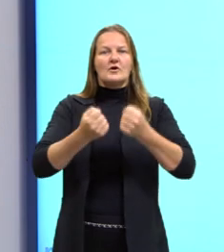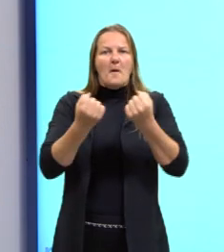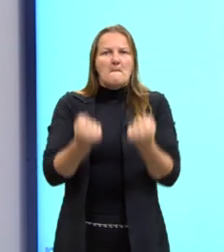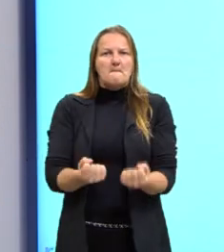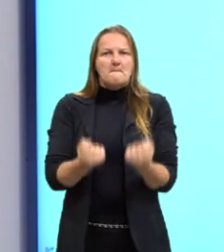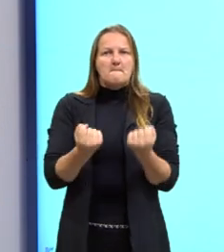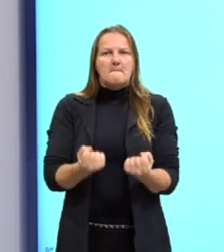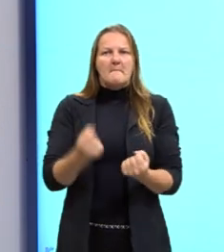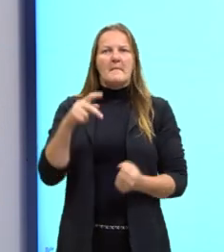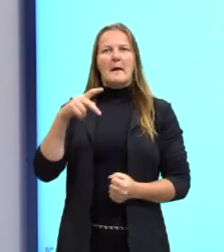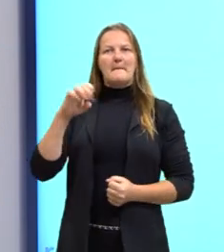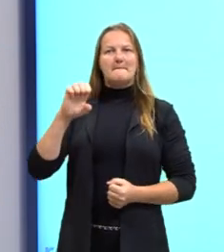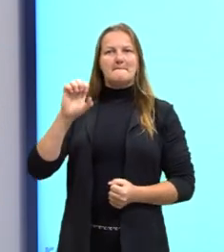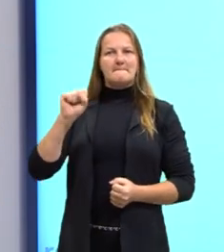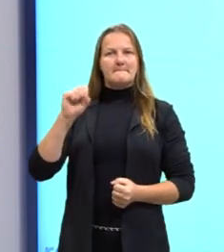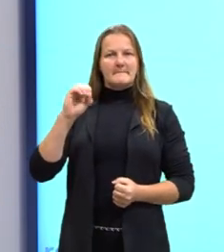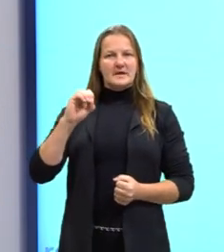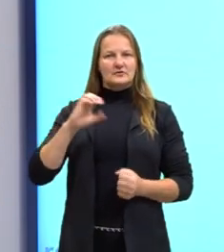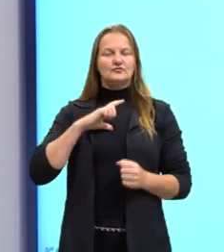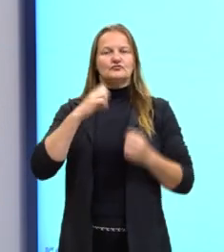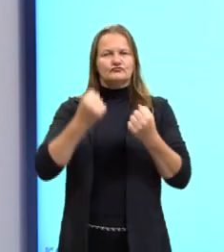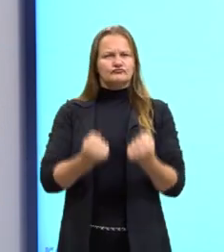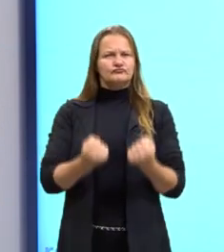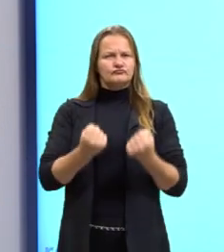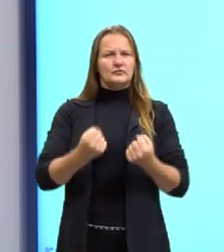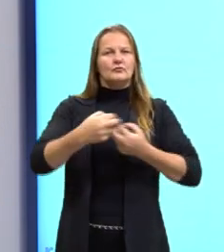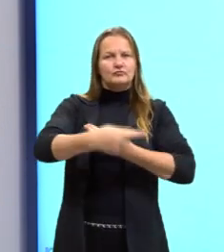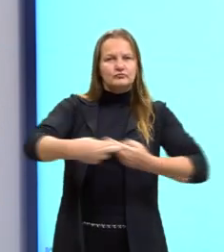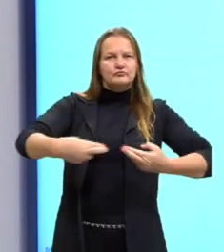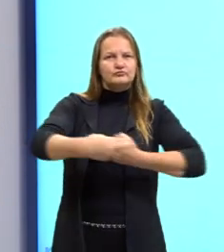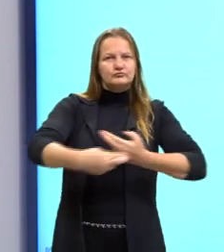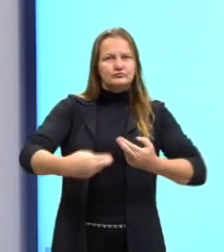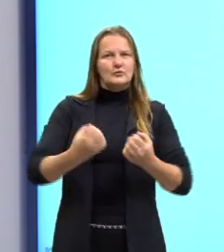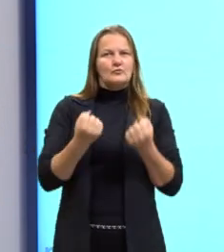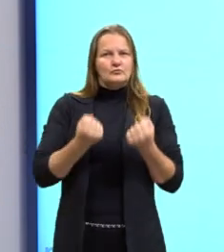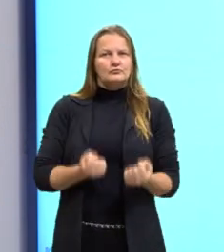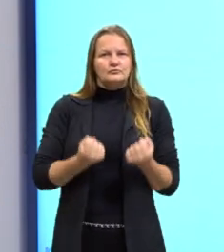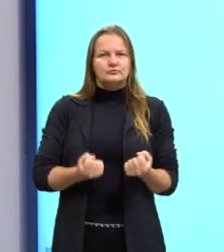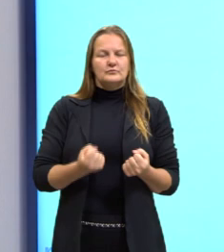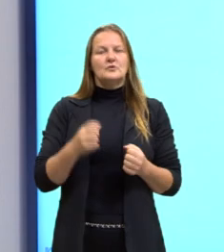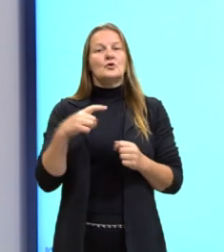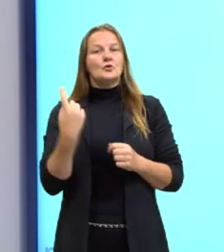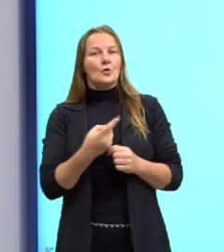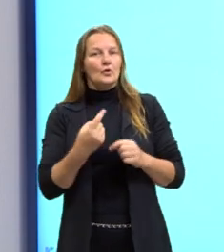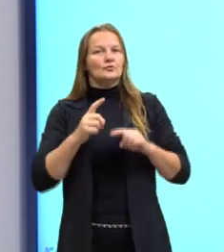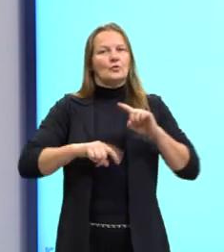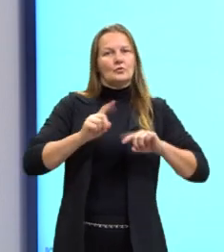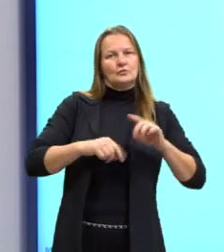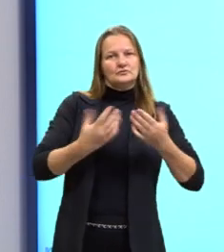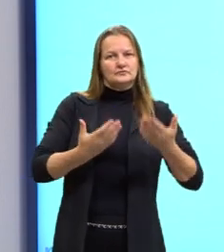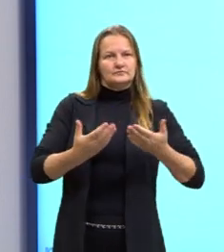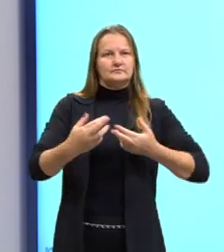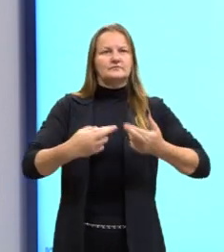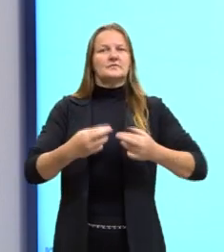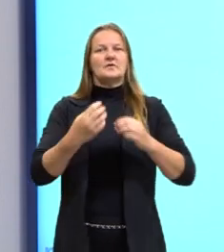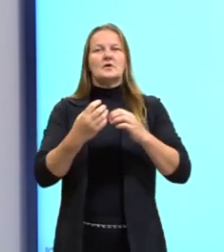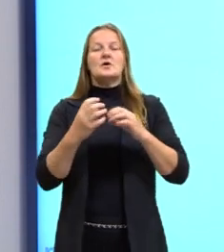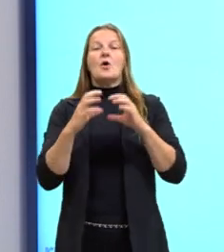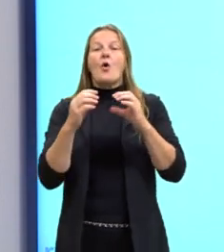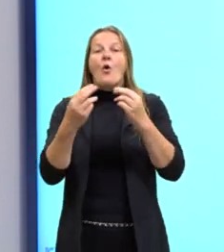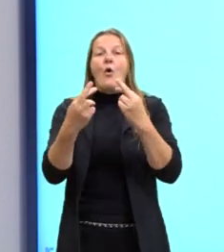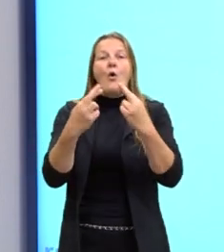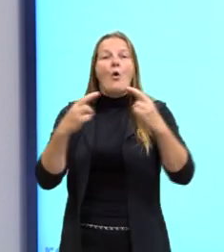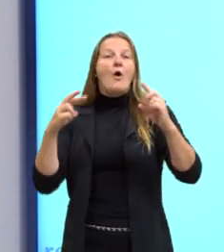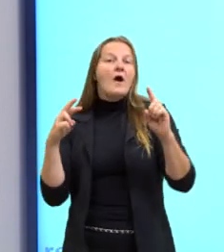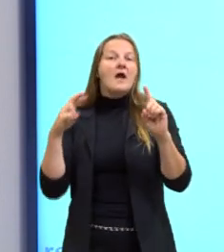que vai ser né devido a nossa a interação do peso do nosso peso ou de alguma coisa em relação a terra